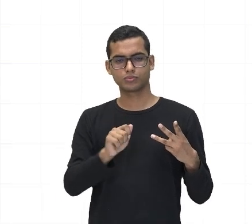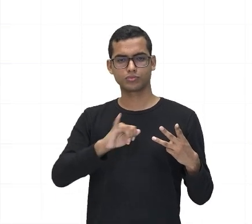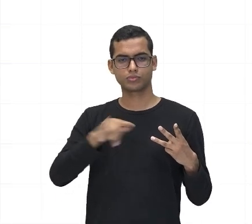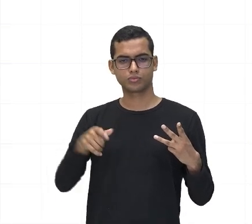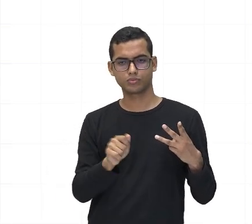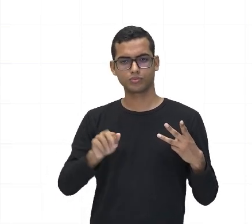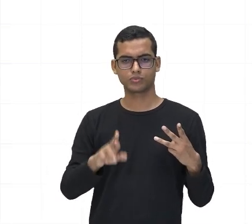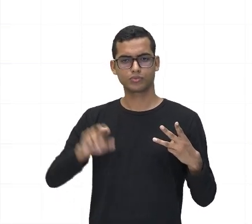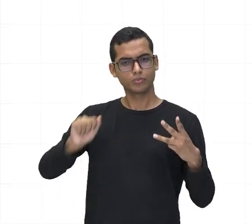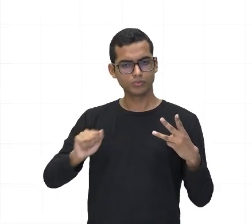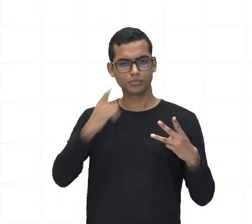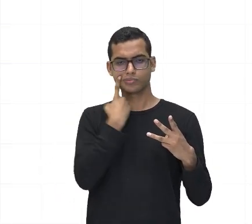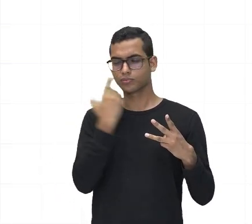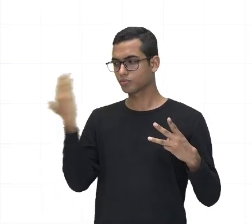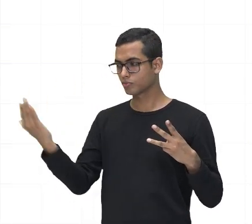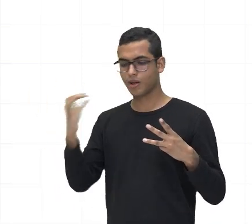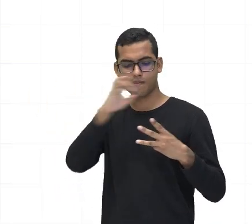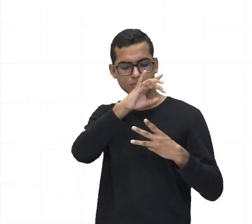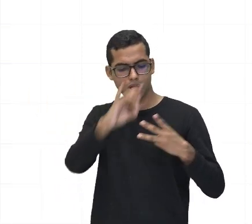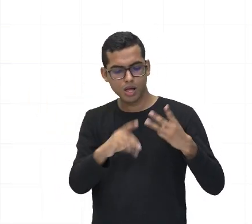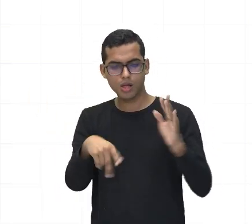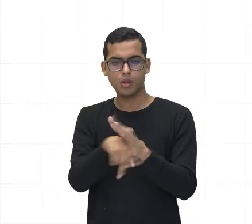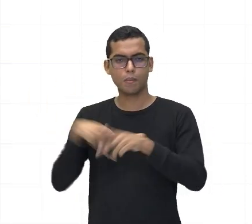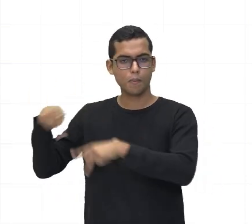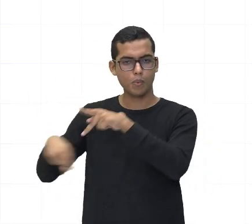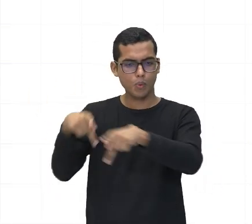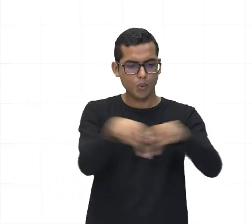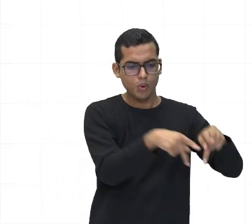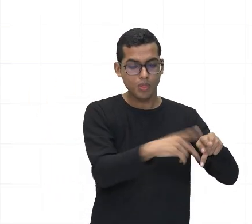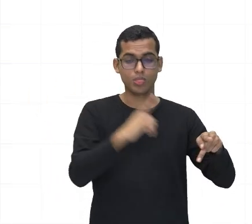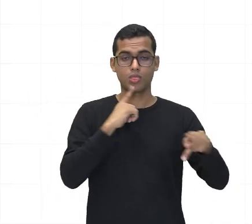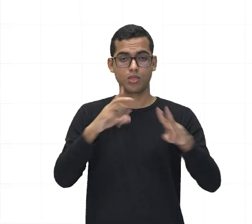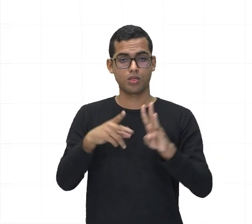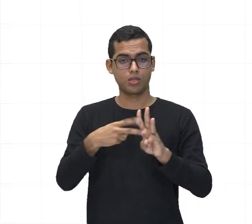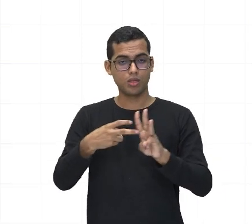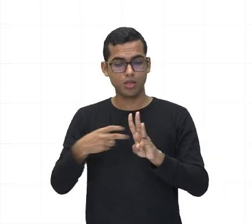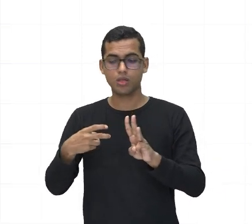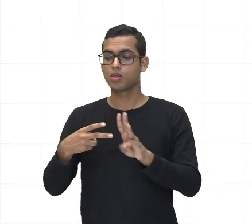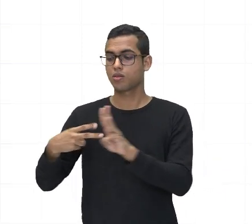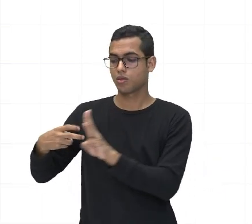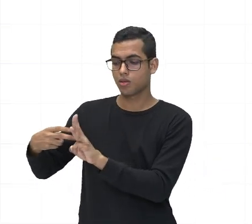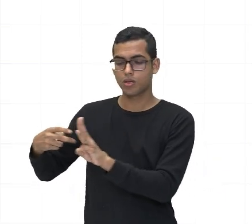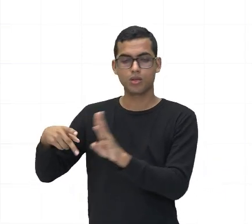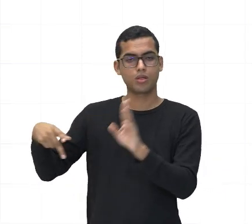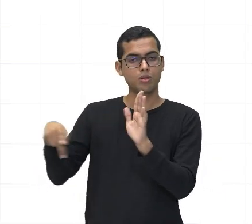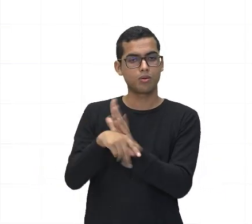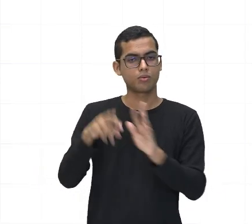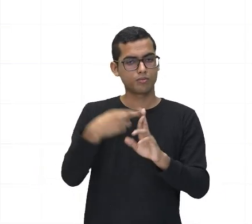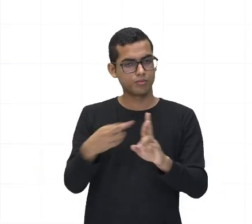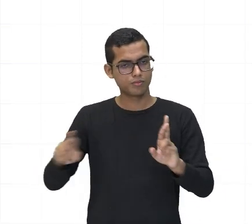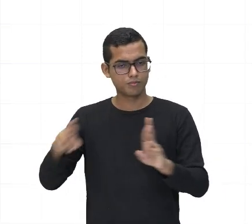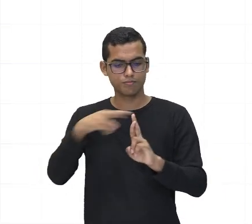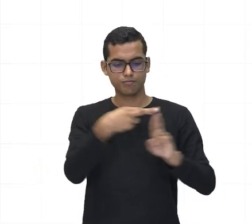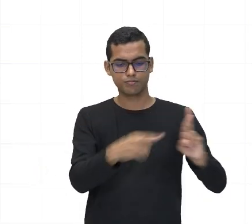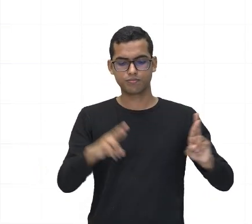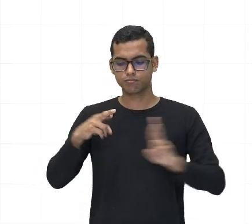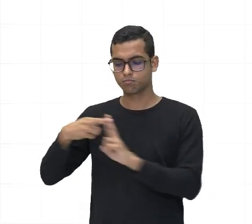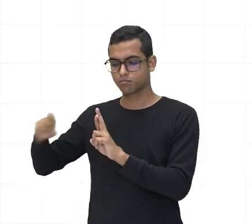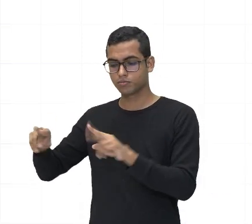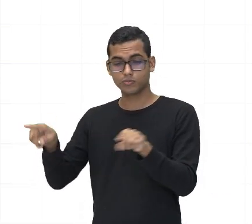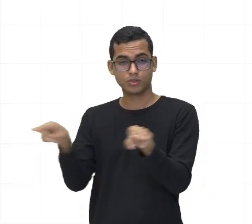povo indígena, eles têm a sua religião. E aos deuses, aos espíritos que